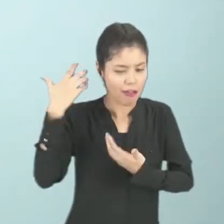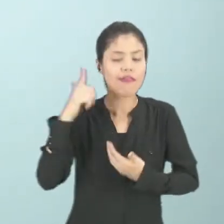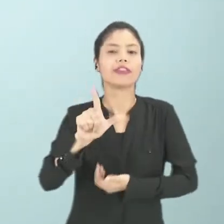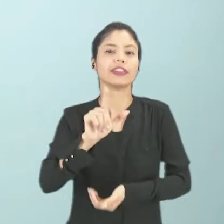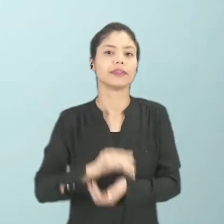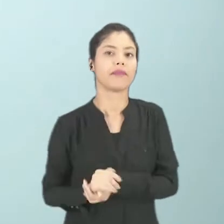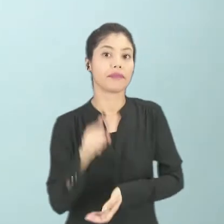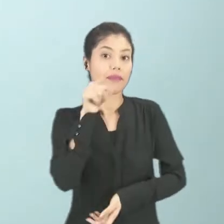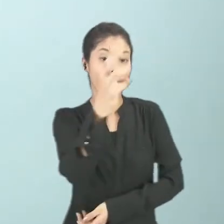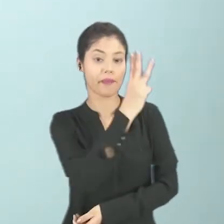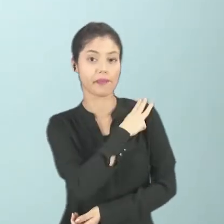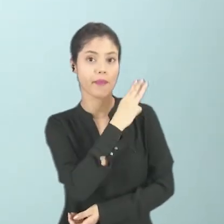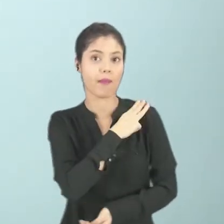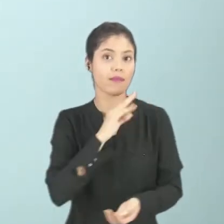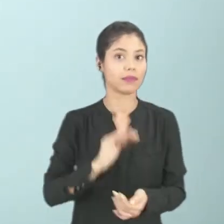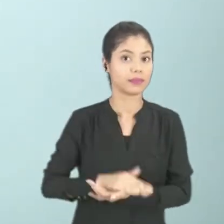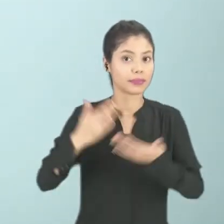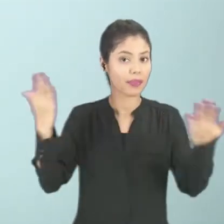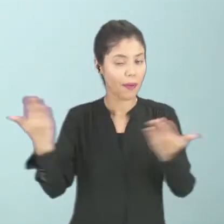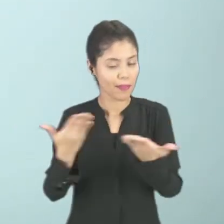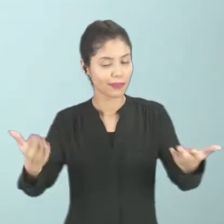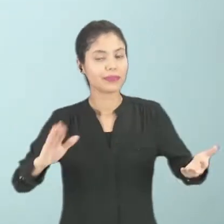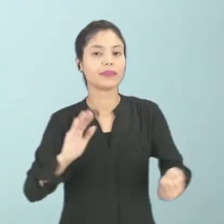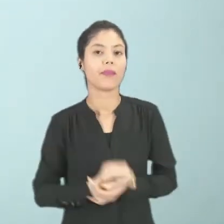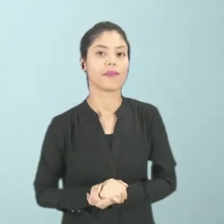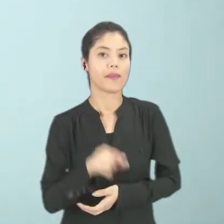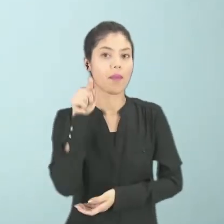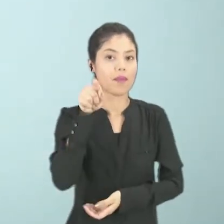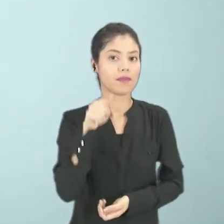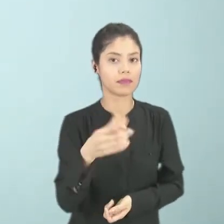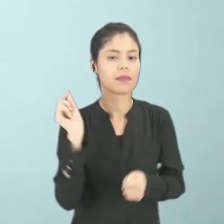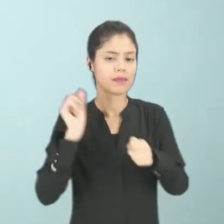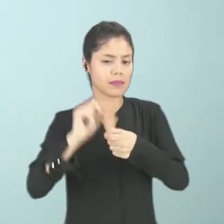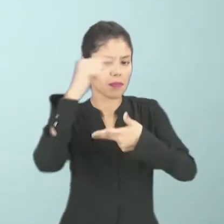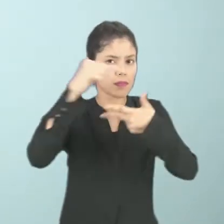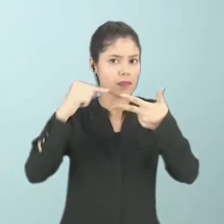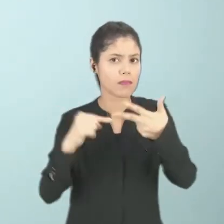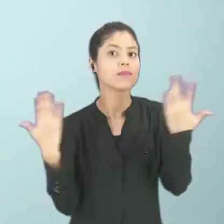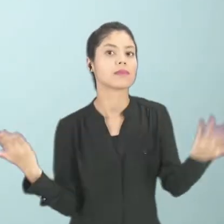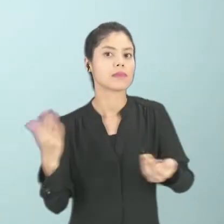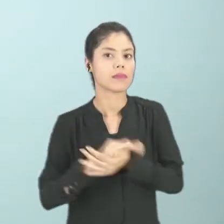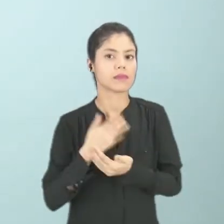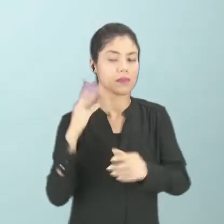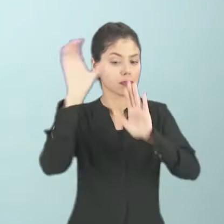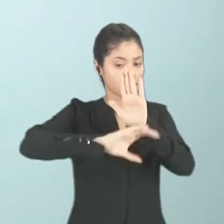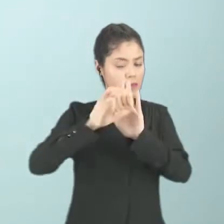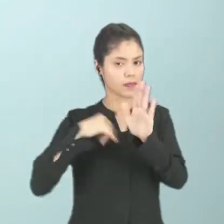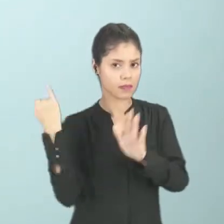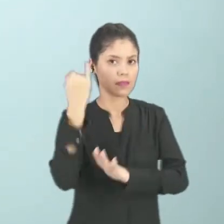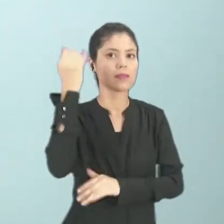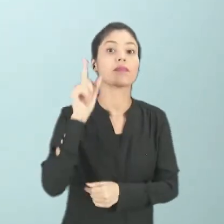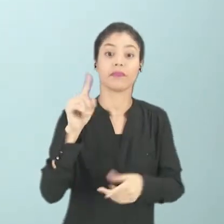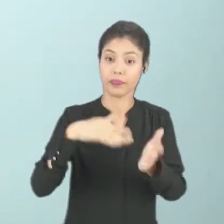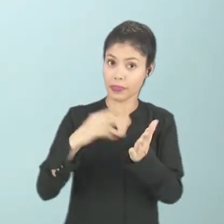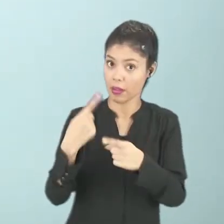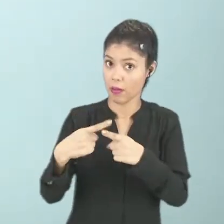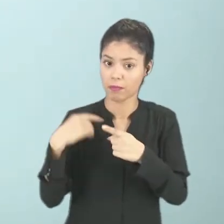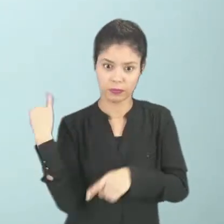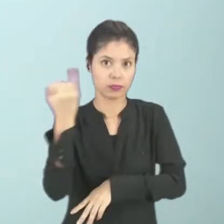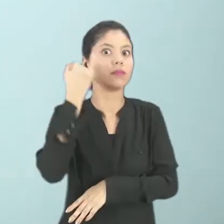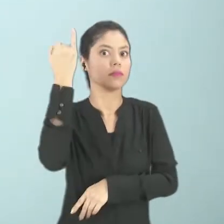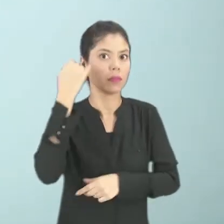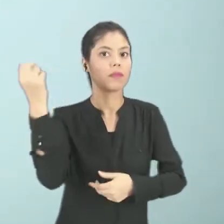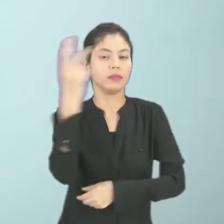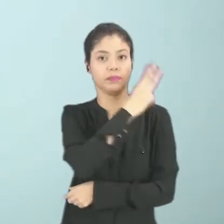Se você está no terceiro ano do ensino médio, tá? E vai fazer o Enem, esse conteúdo é de suma importância, até porque ele é exclusivo